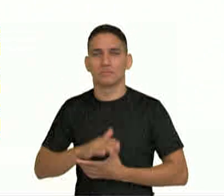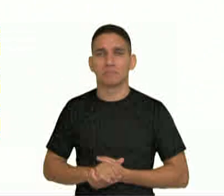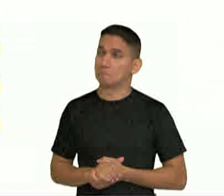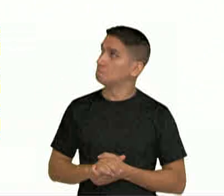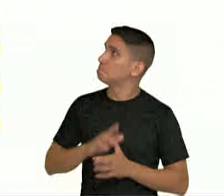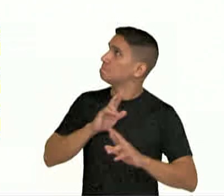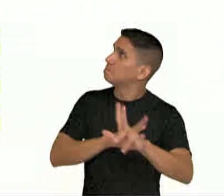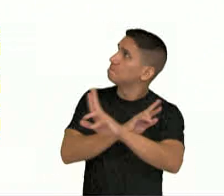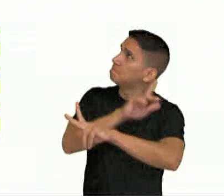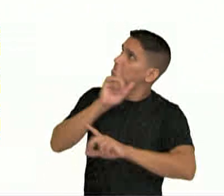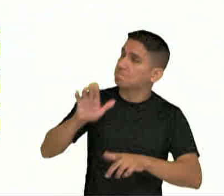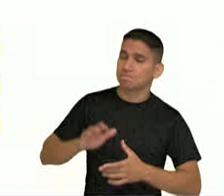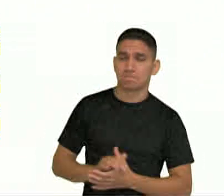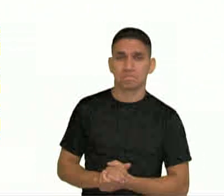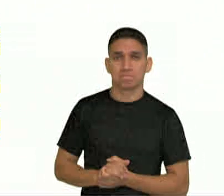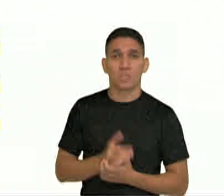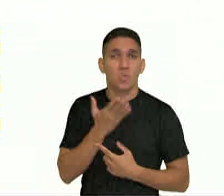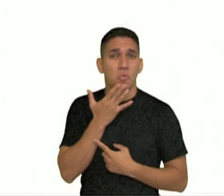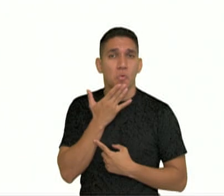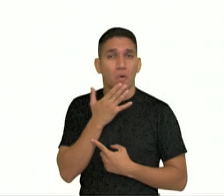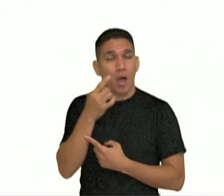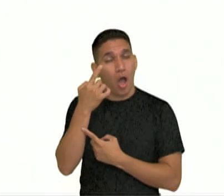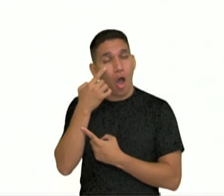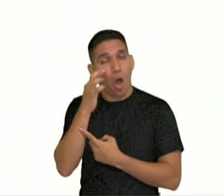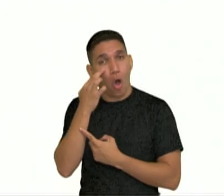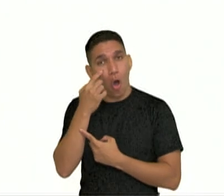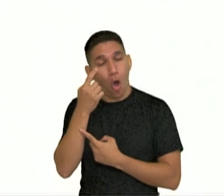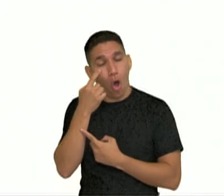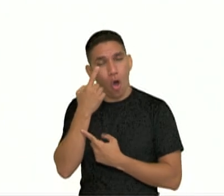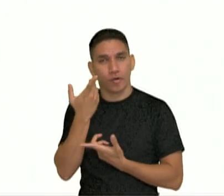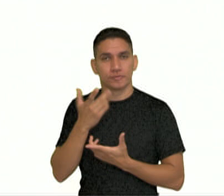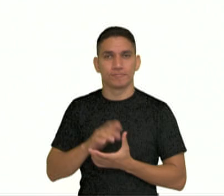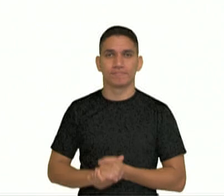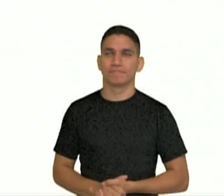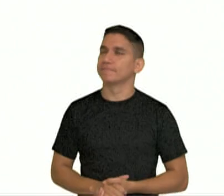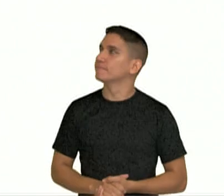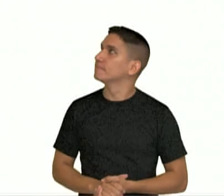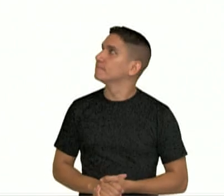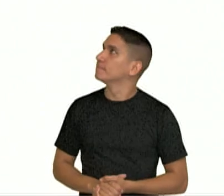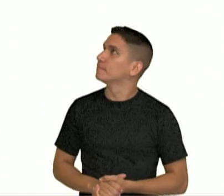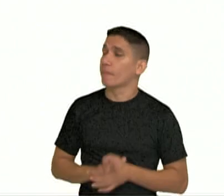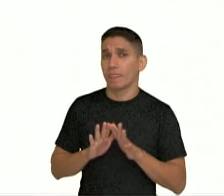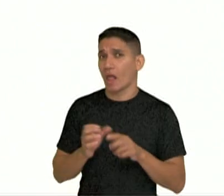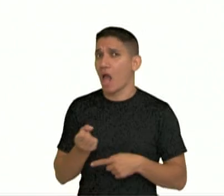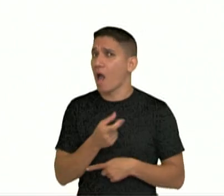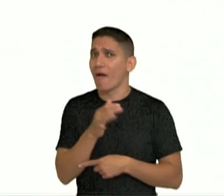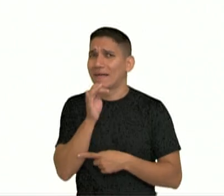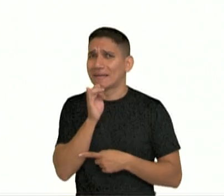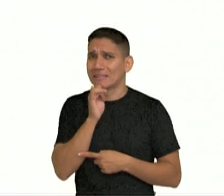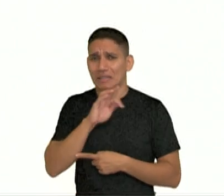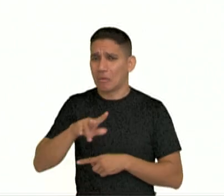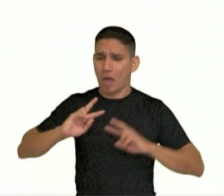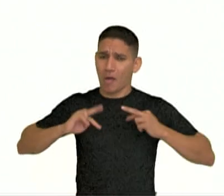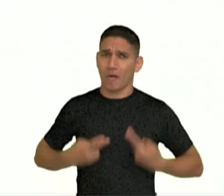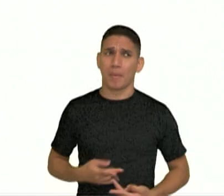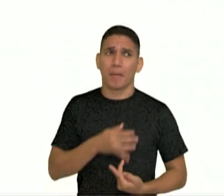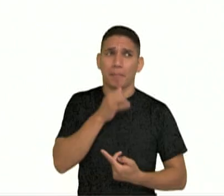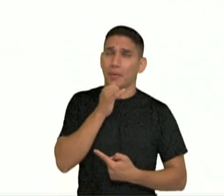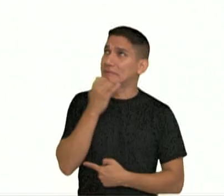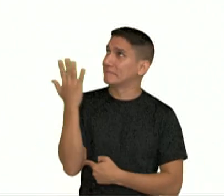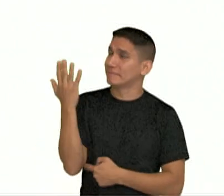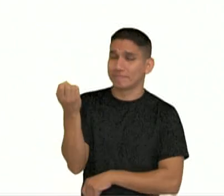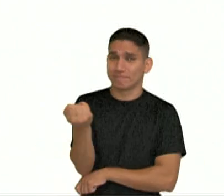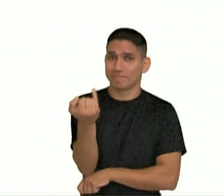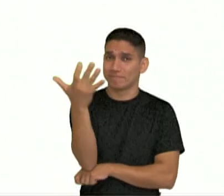as diferentes tonalidades de cor de olho para vocês verem. Mas tem exemplos que não são humanos. Por exemplo, pensando